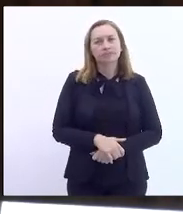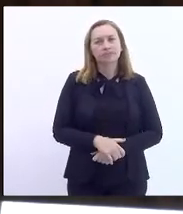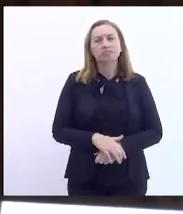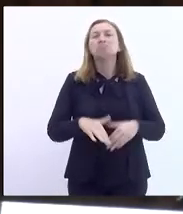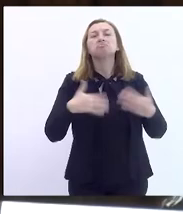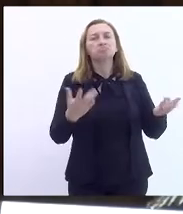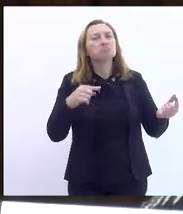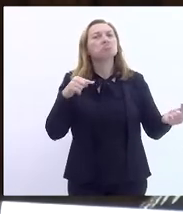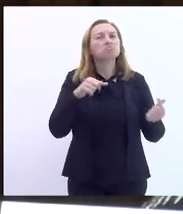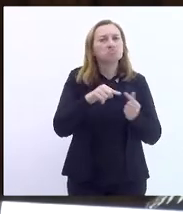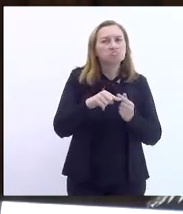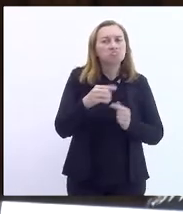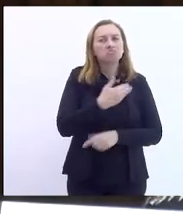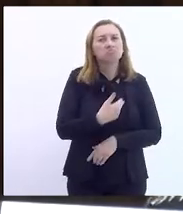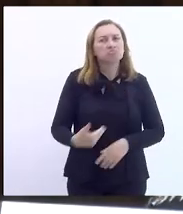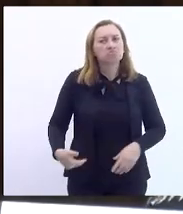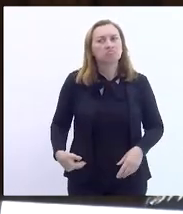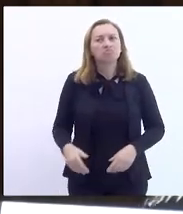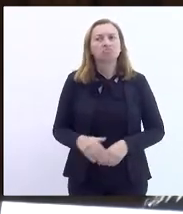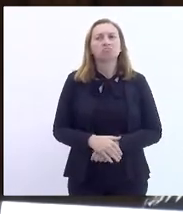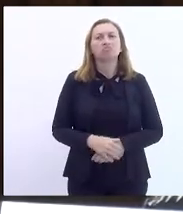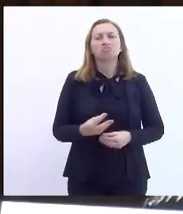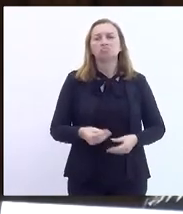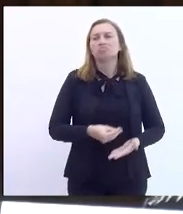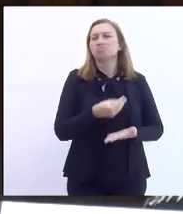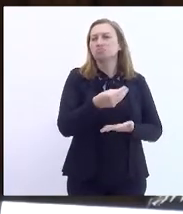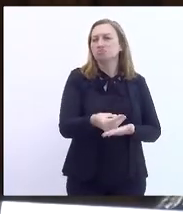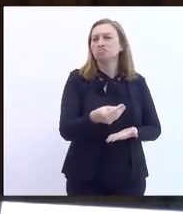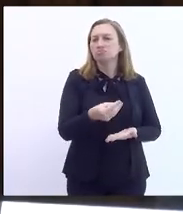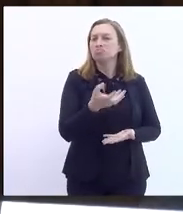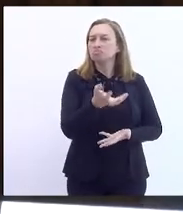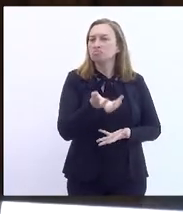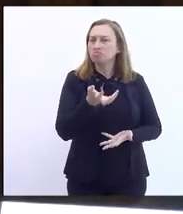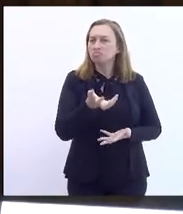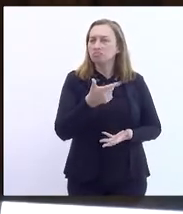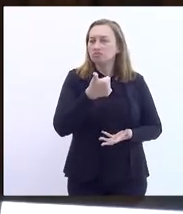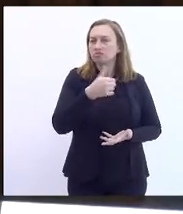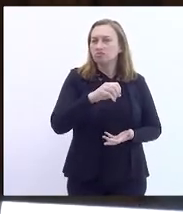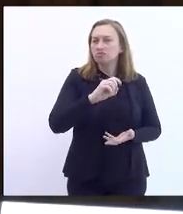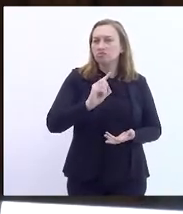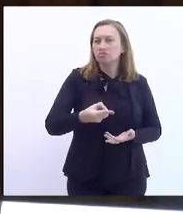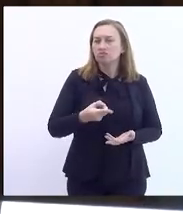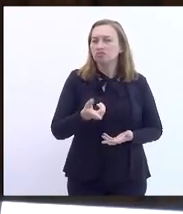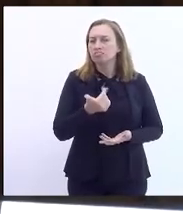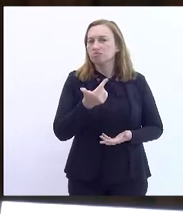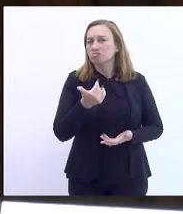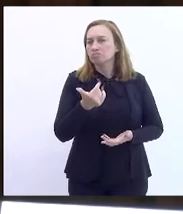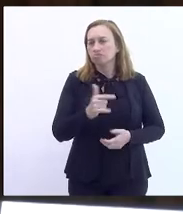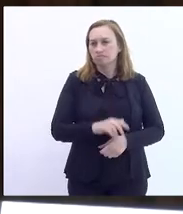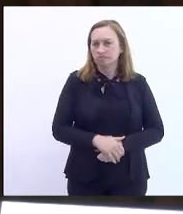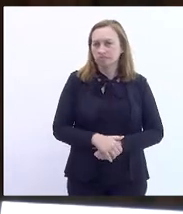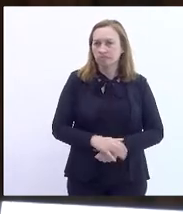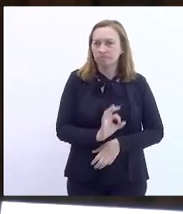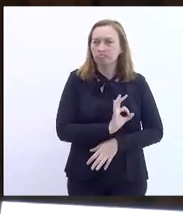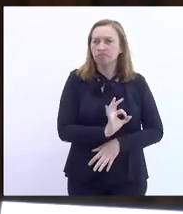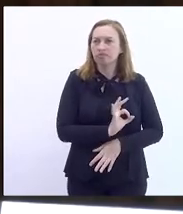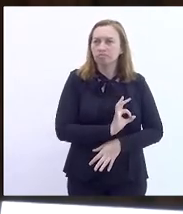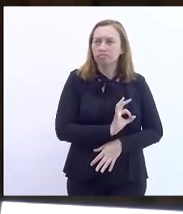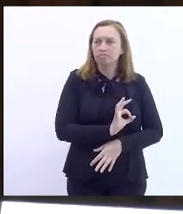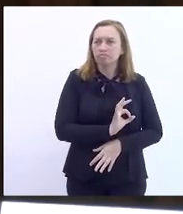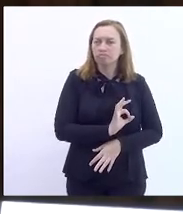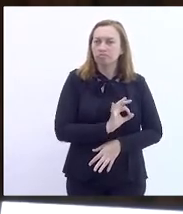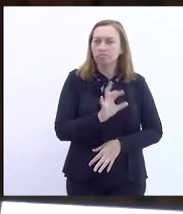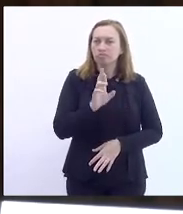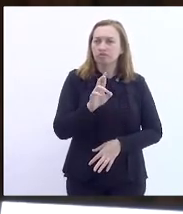e Qual é o objetivo do governador quando deu quando quer dar 10 mil armas para policiais que